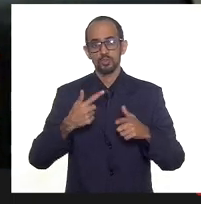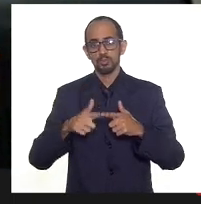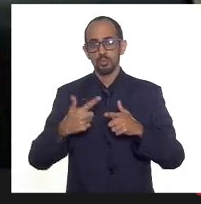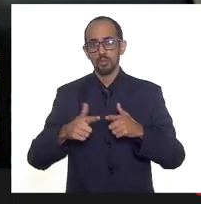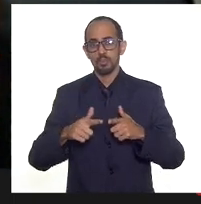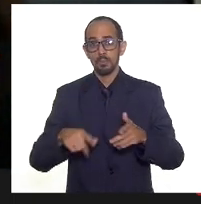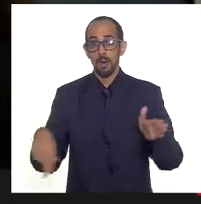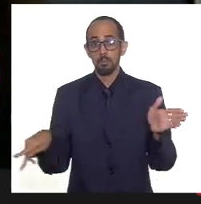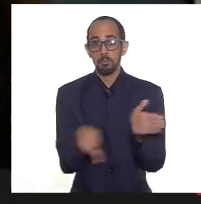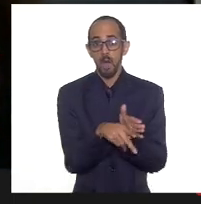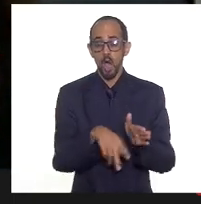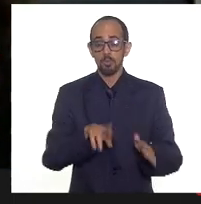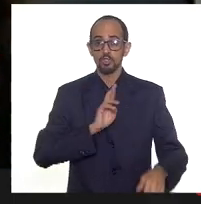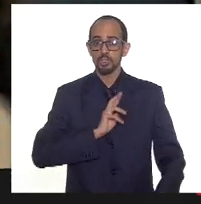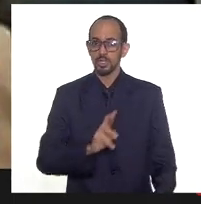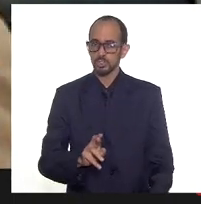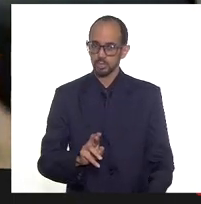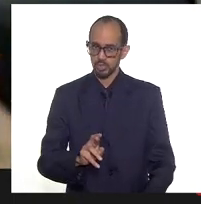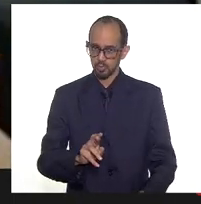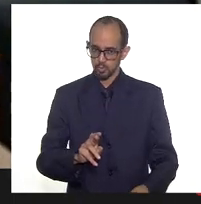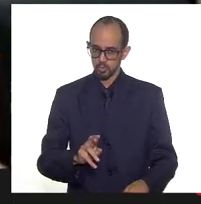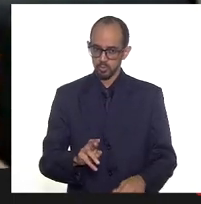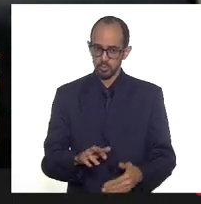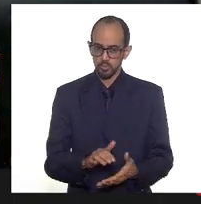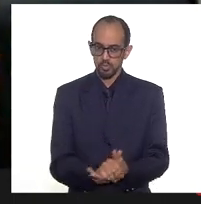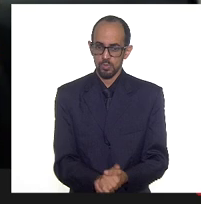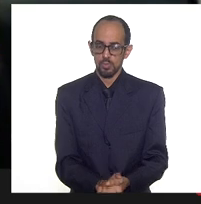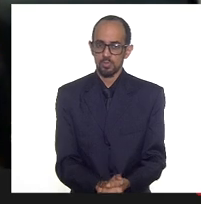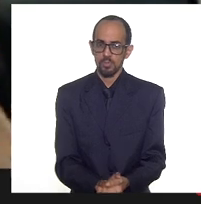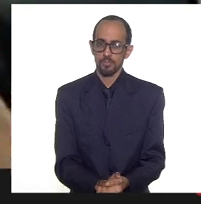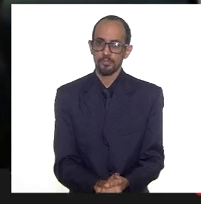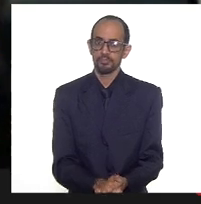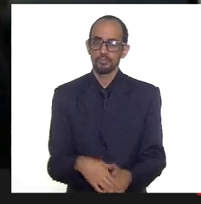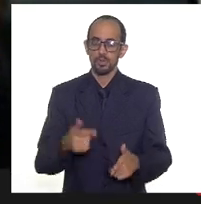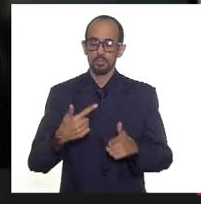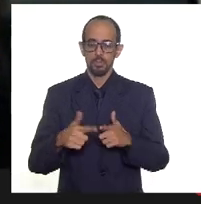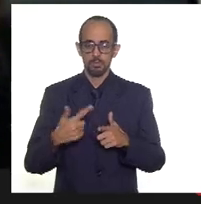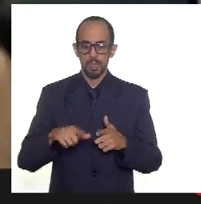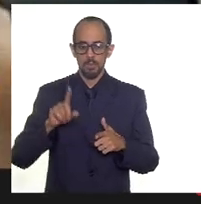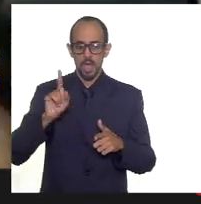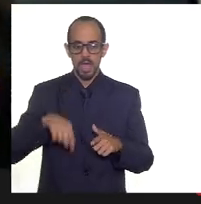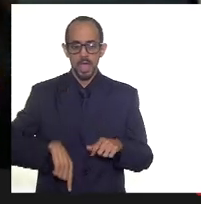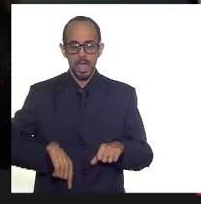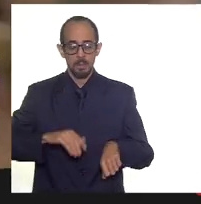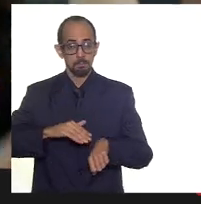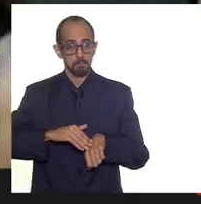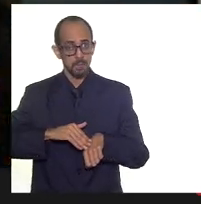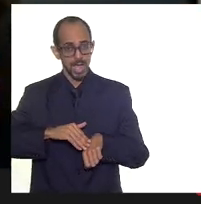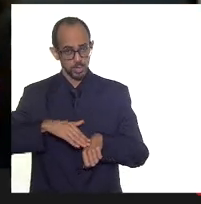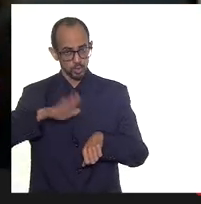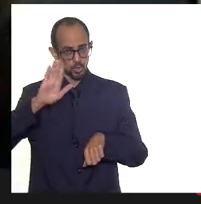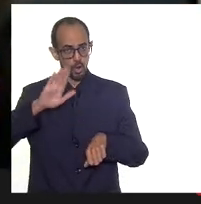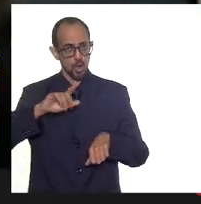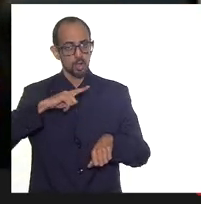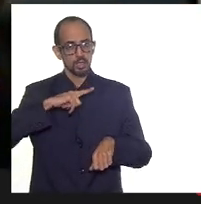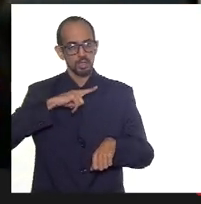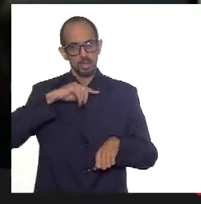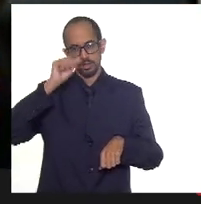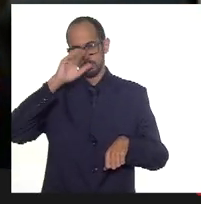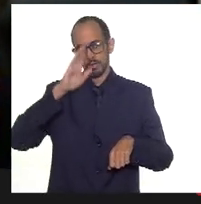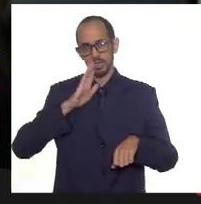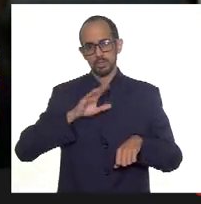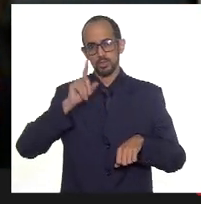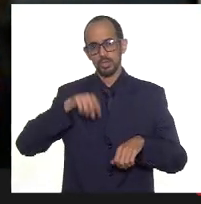outra denominação religiosa. Nós estamos tratando de um problema muito maior que alcança o nosso país, que é o caso